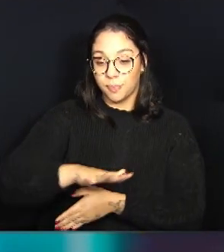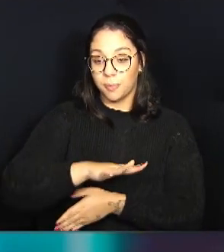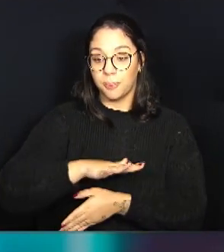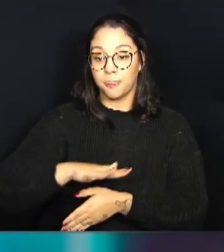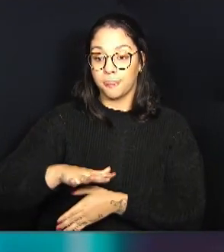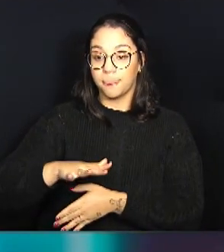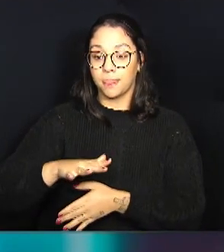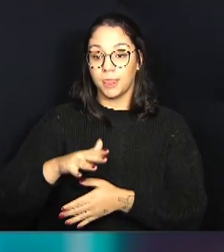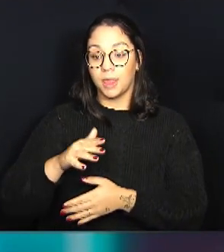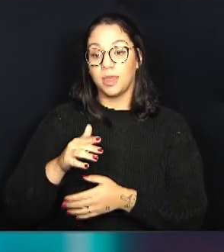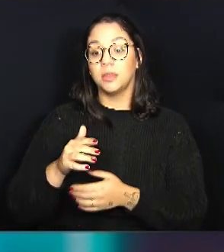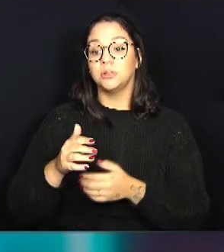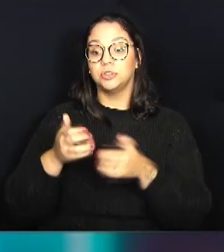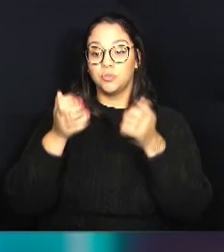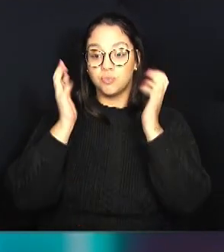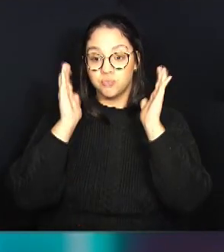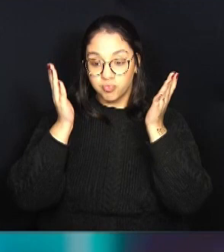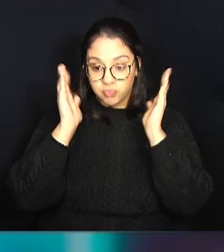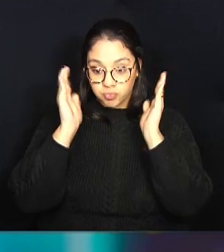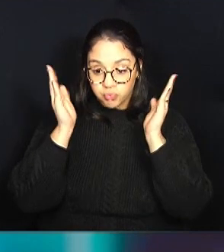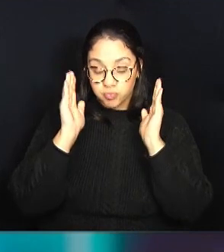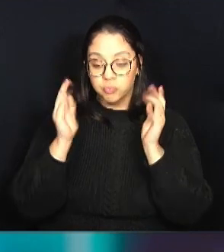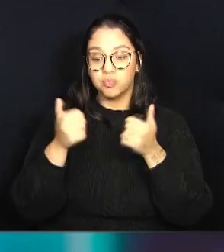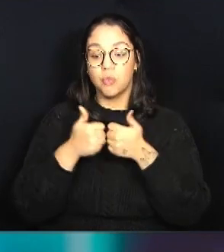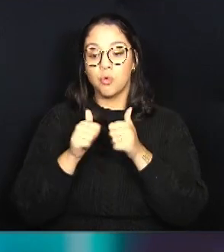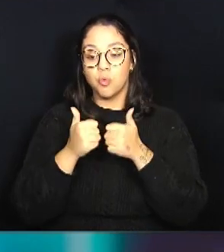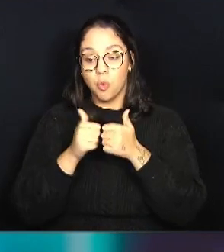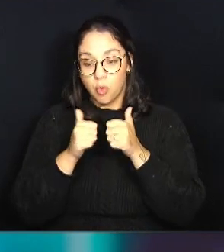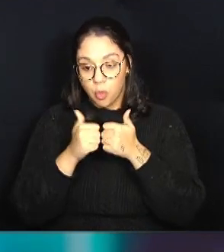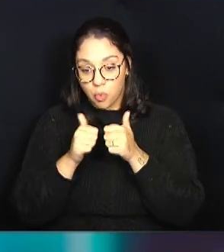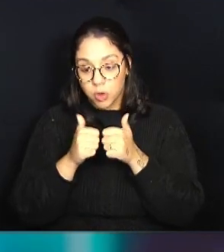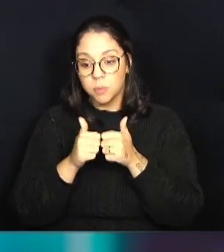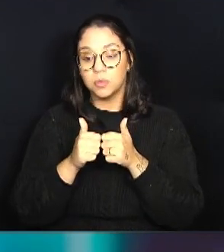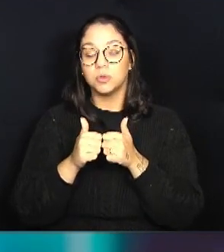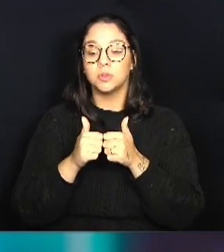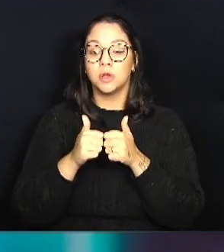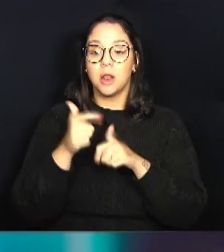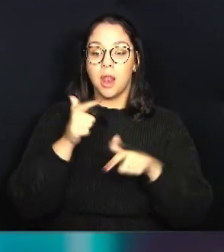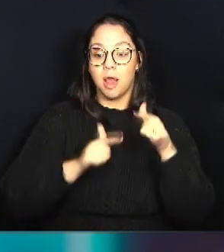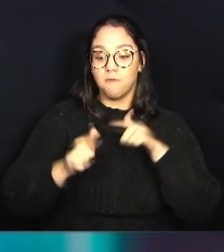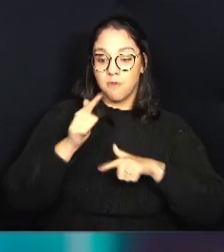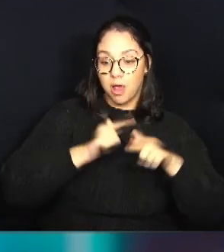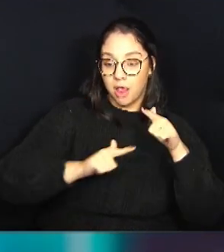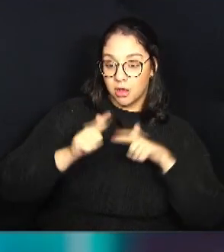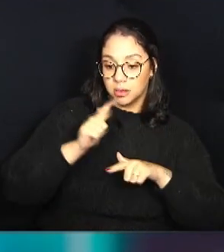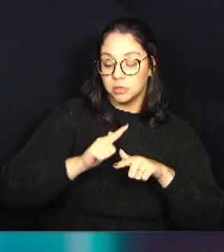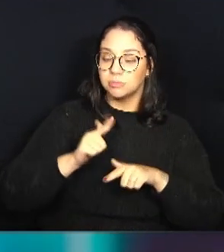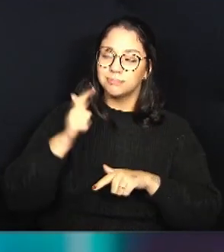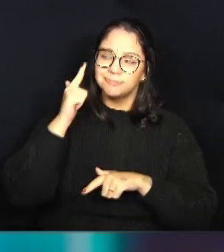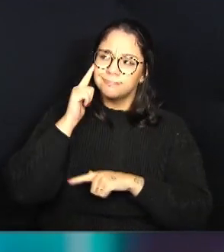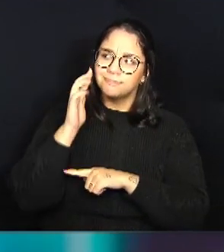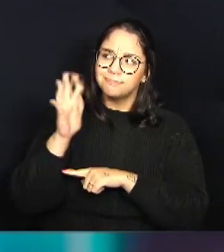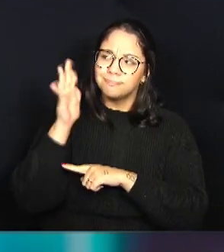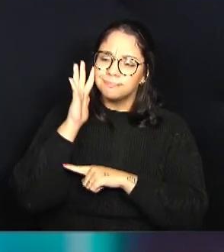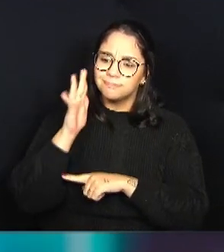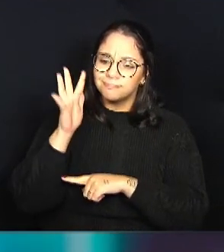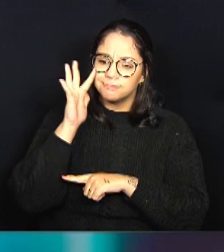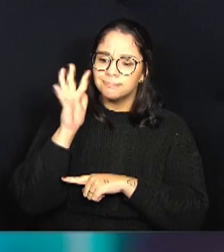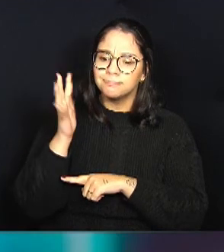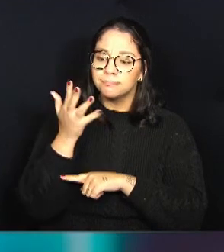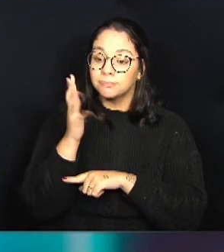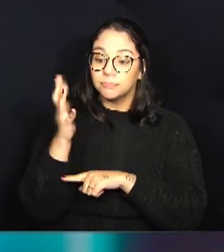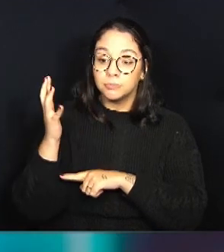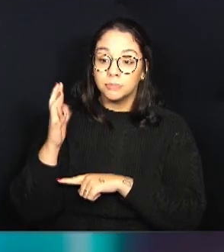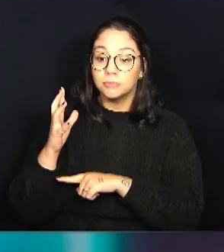veículos pesados, caminhões e ônibus. Pensando ecologicamente desde o início das atividades,